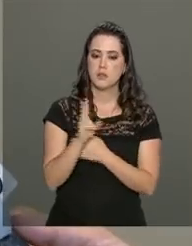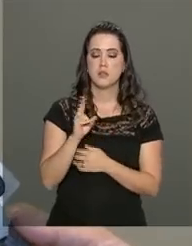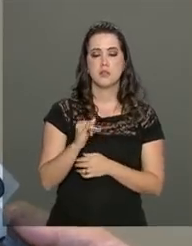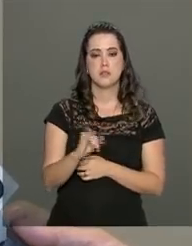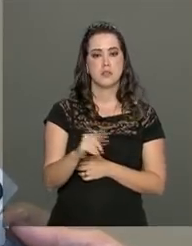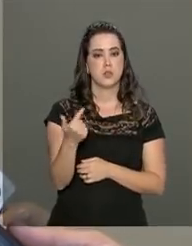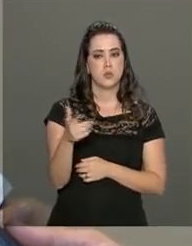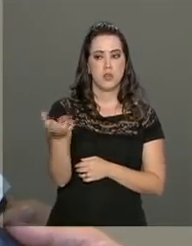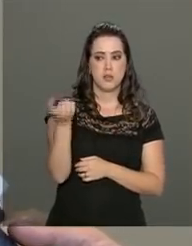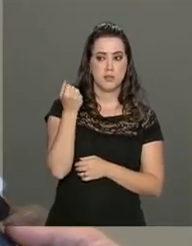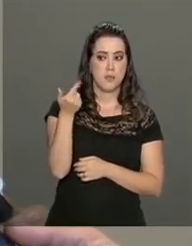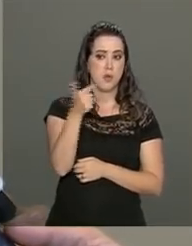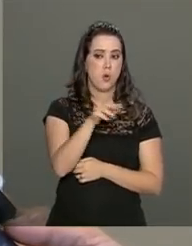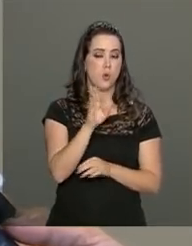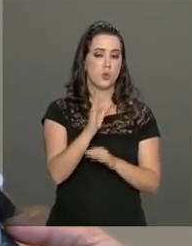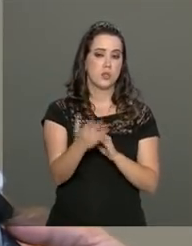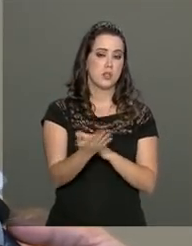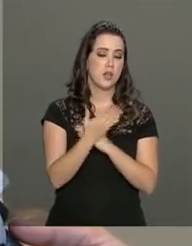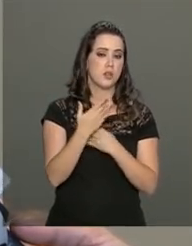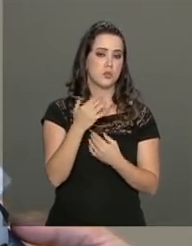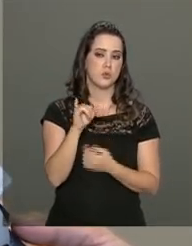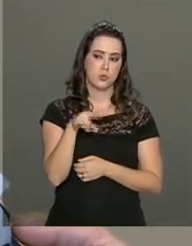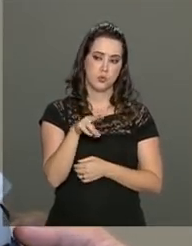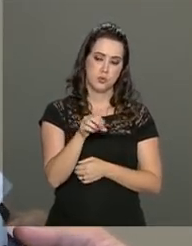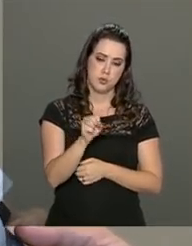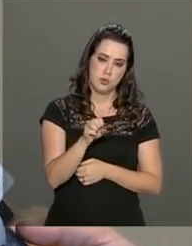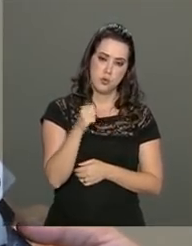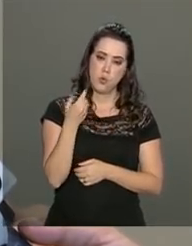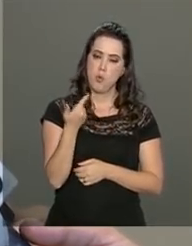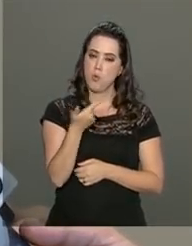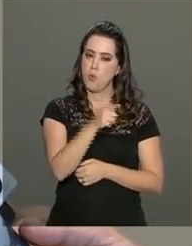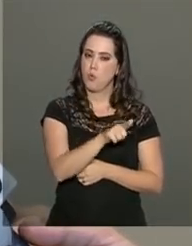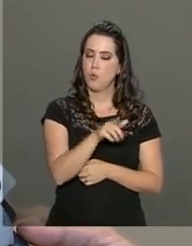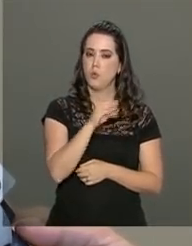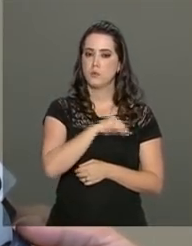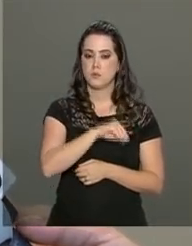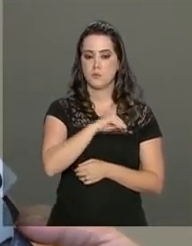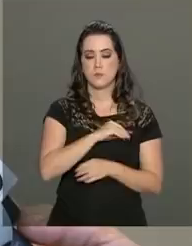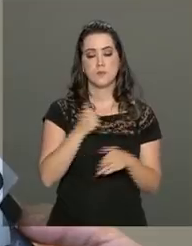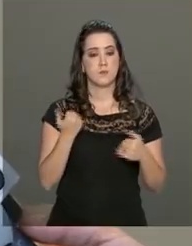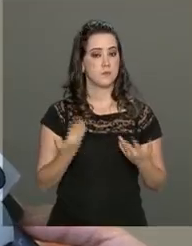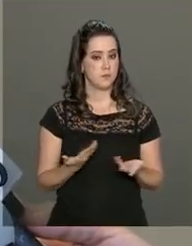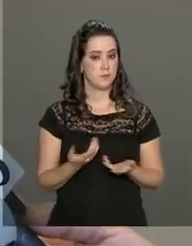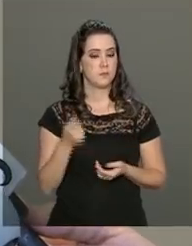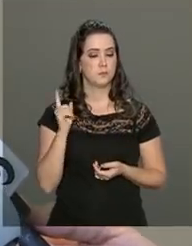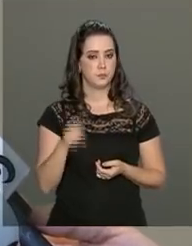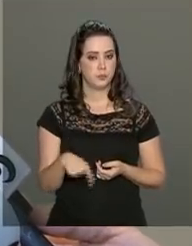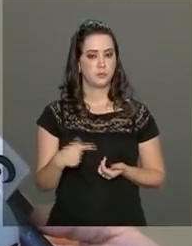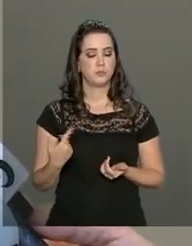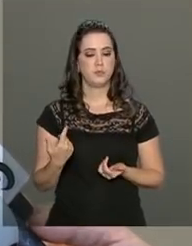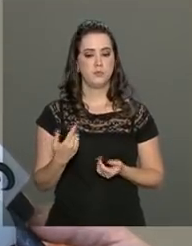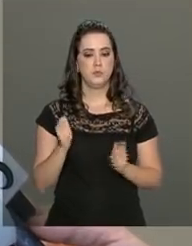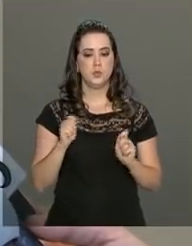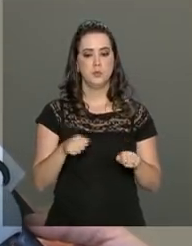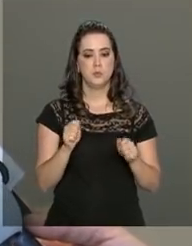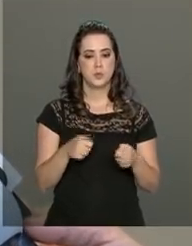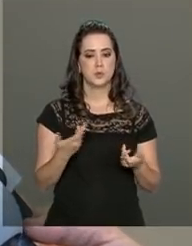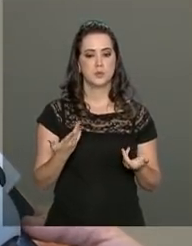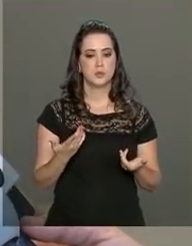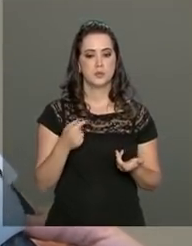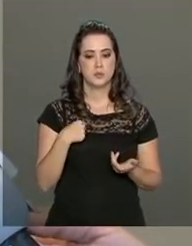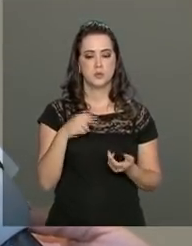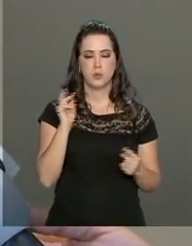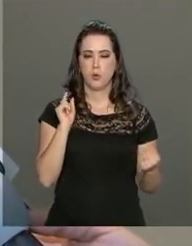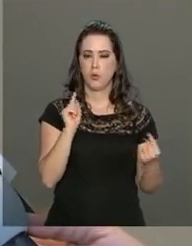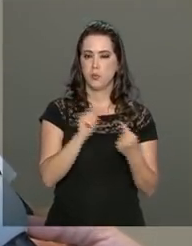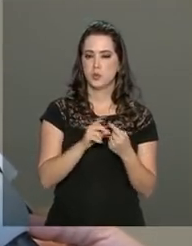se ele não está recebendo outro benefício de previdência ou se ele não tem um outro tipo de renda então Eh É um mecanismo que